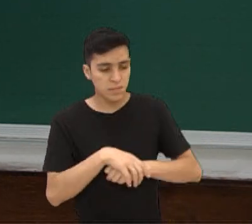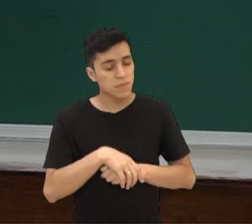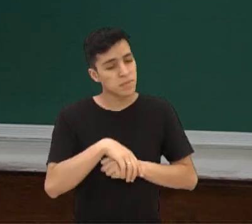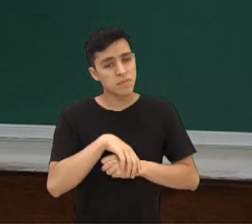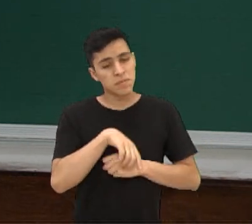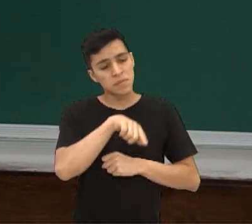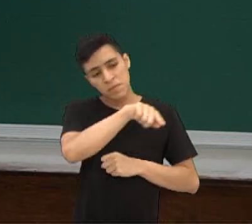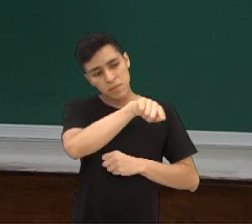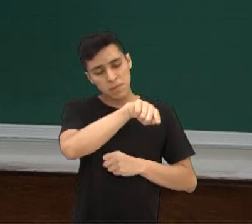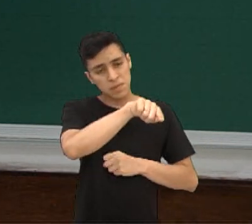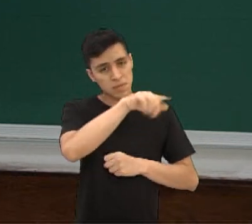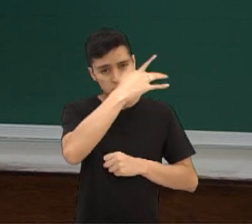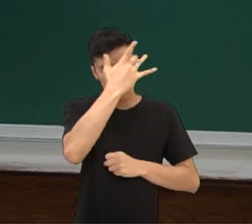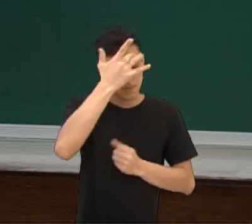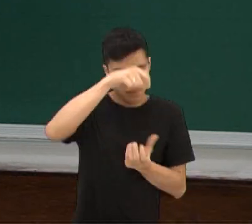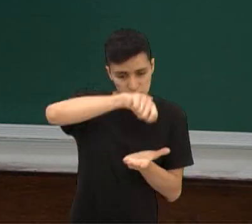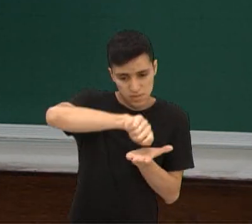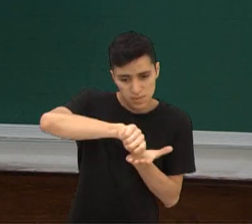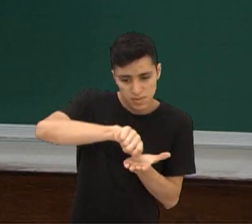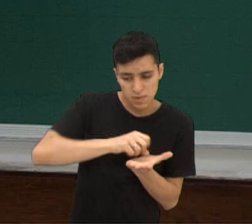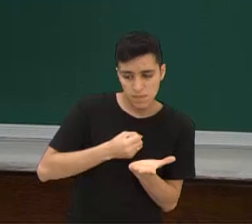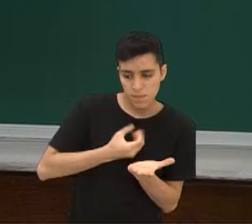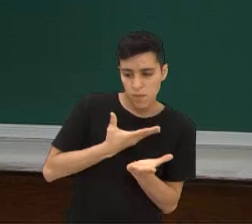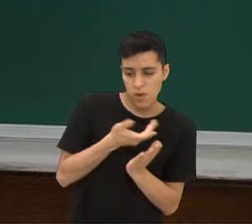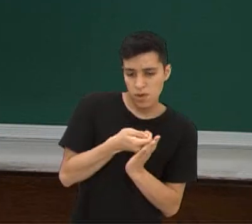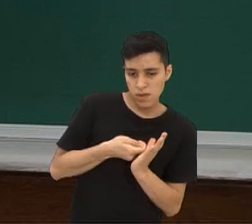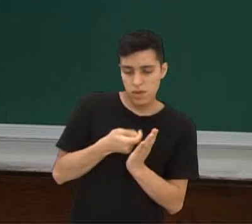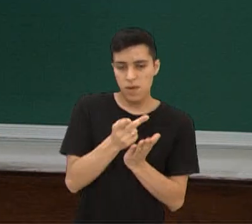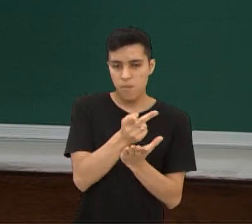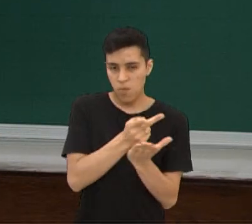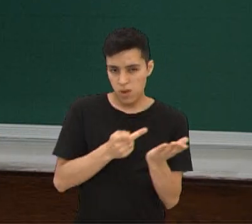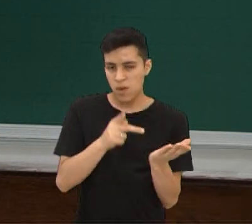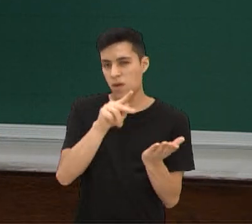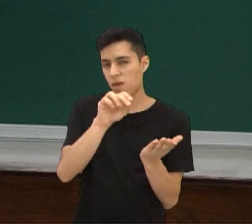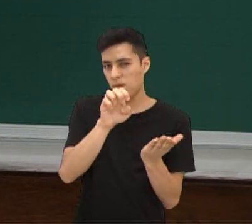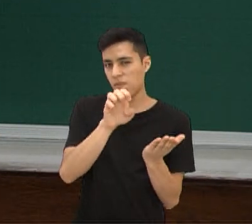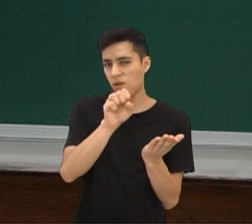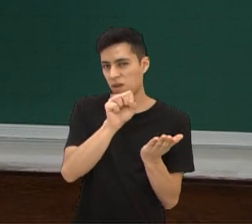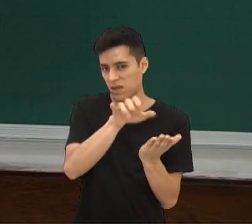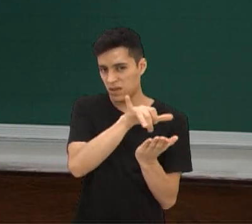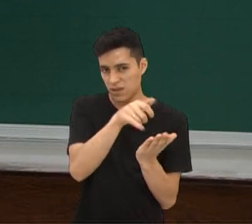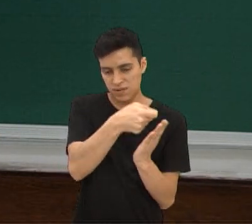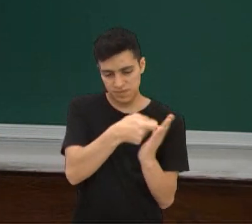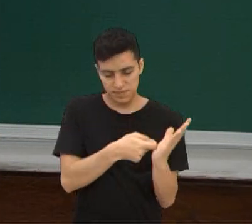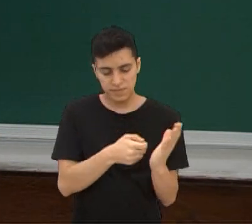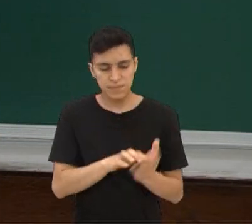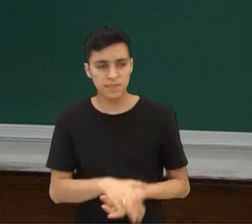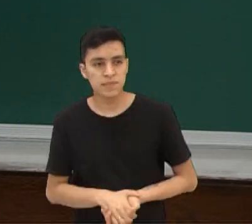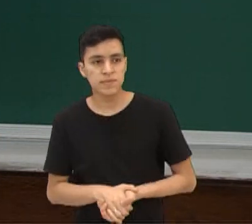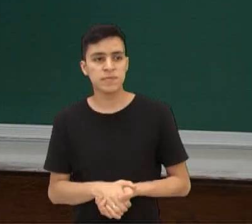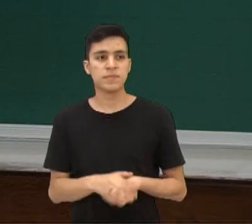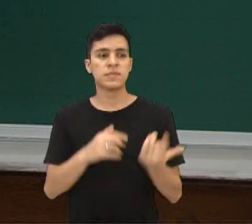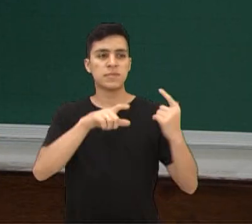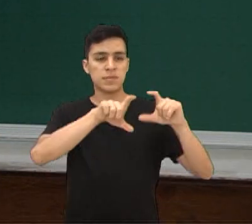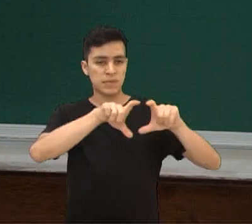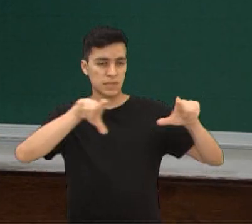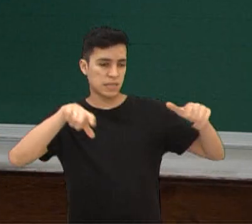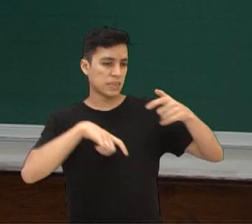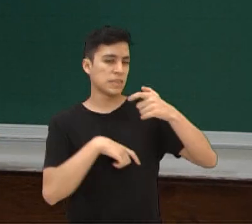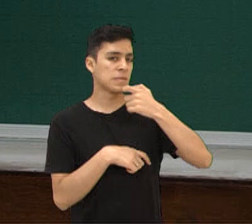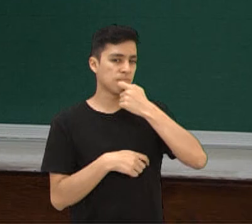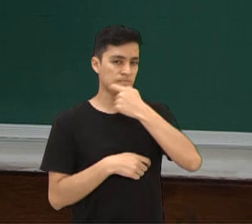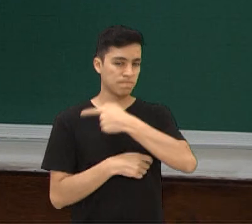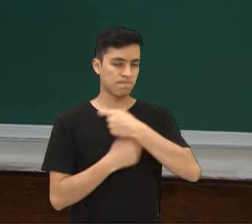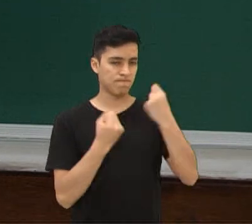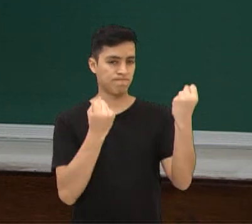poemas. Lyric. Definition. The words of a song, especially a pop song. Paul Simon writes